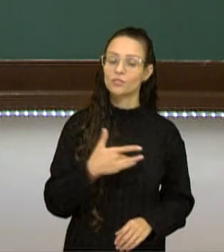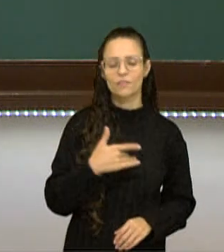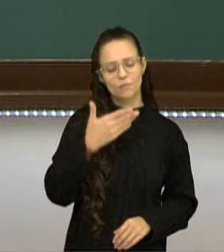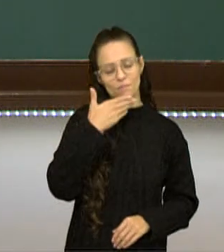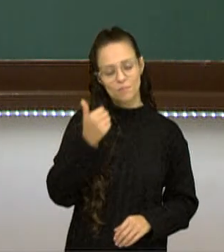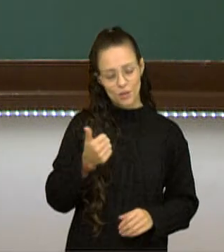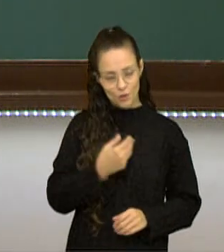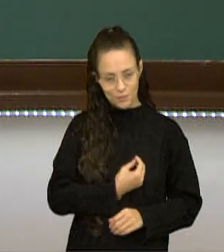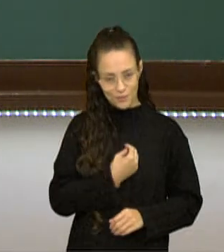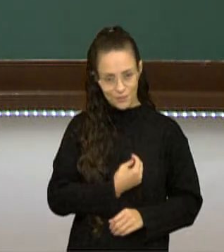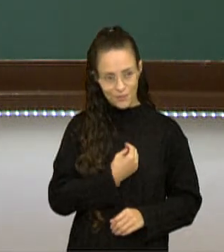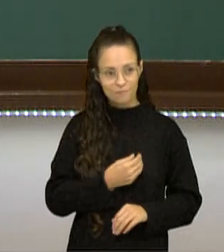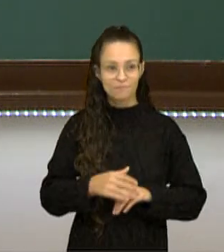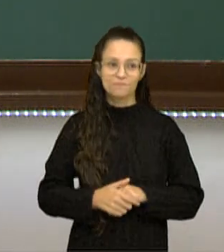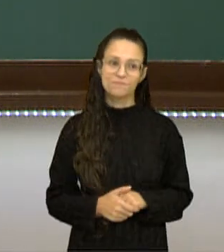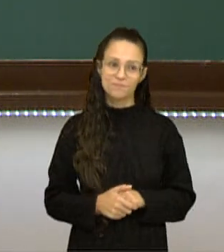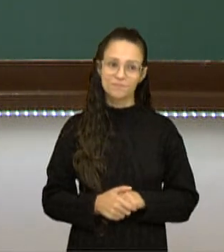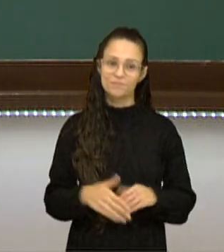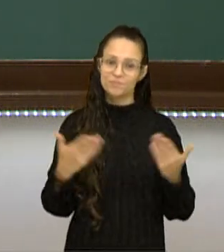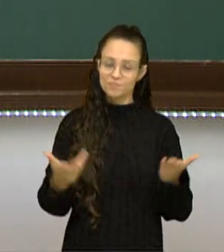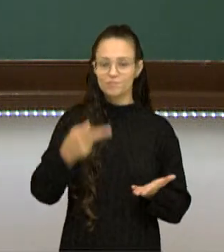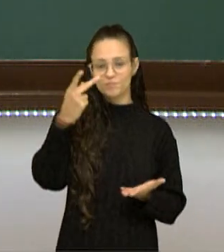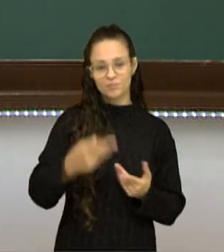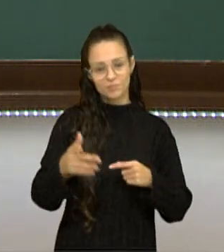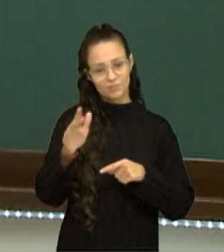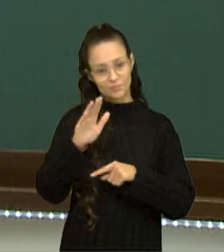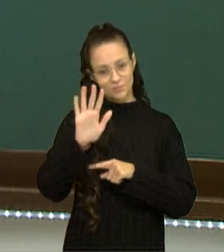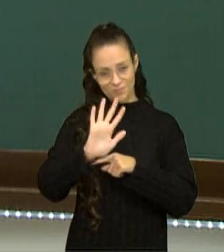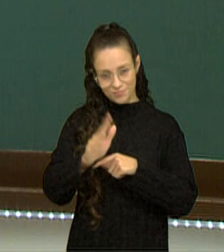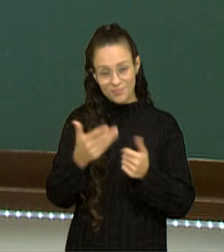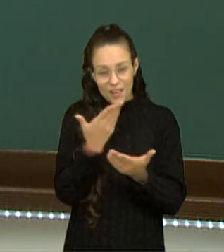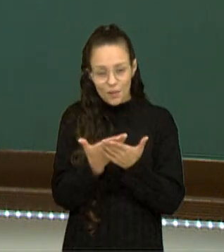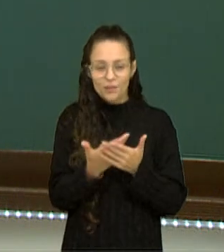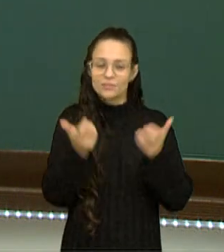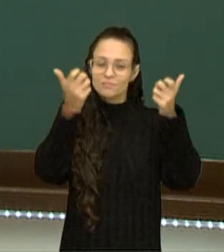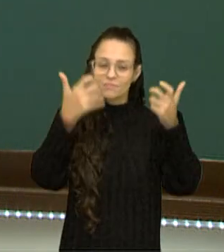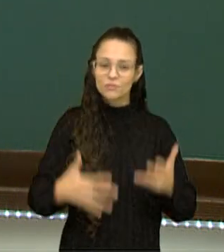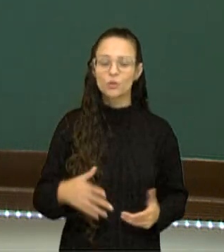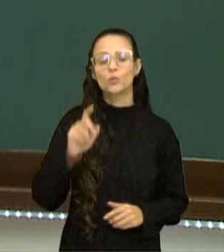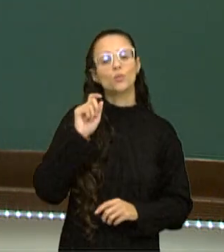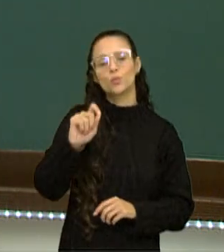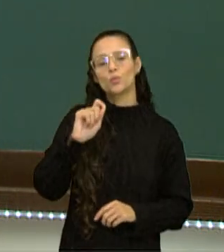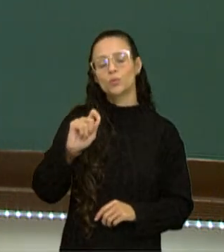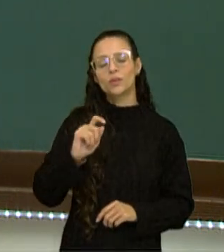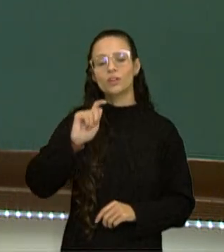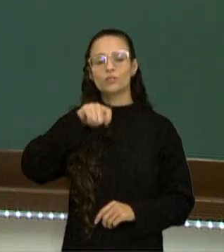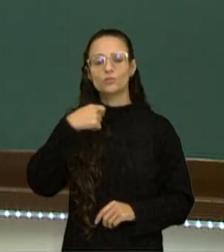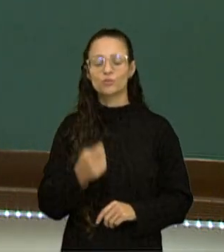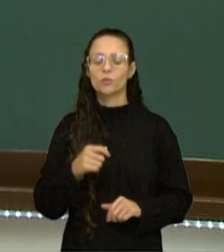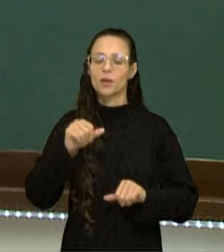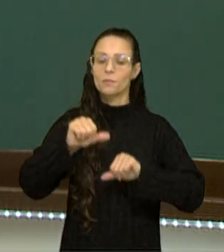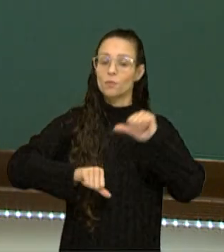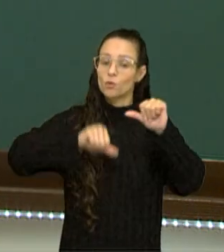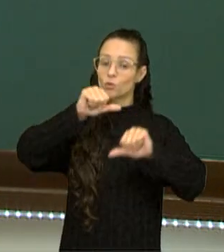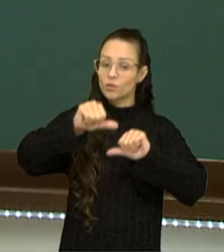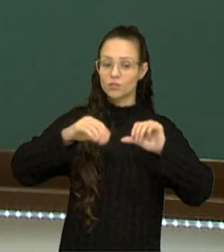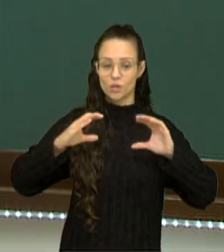melhor para se viver. Então, nessa aula, o que nós vimos, falamos aí a respeito das